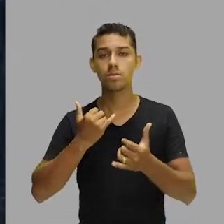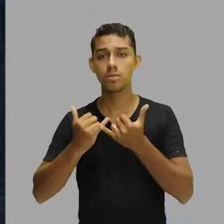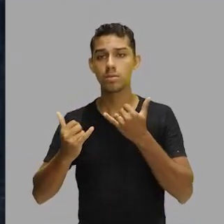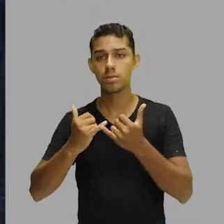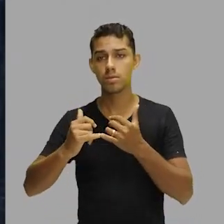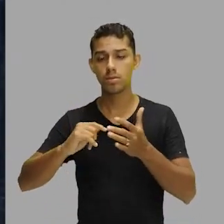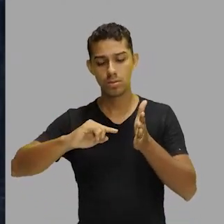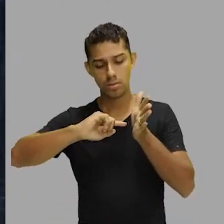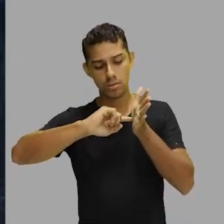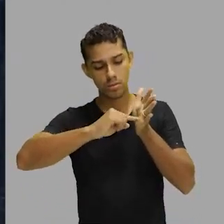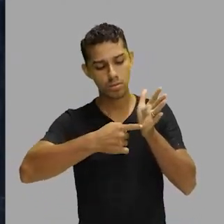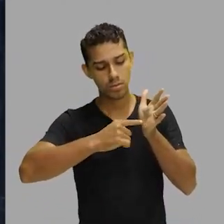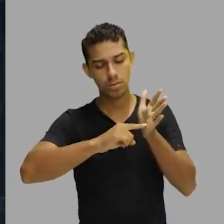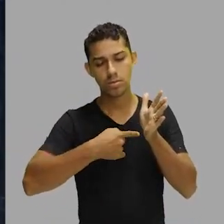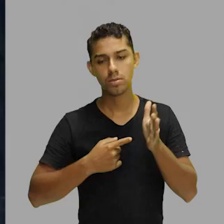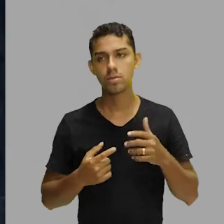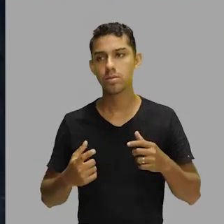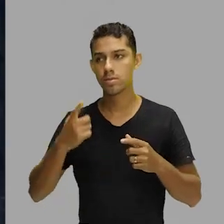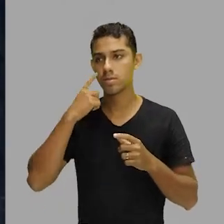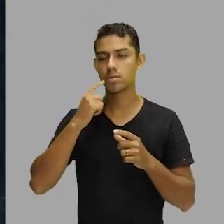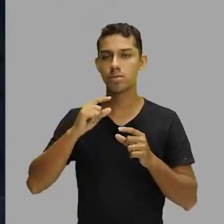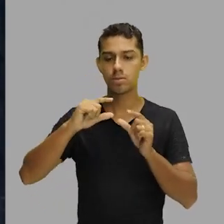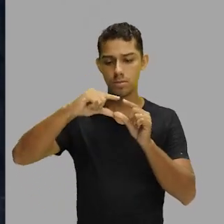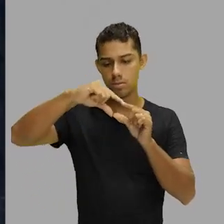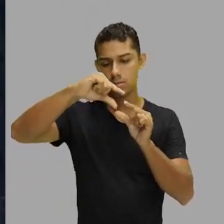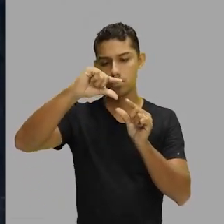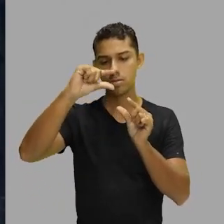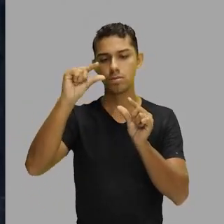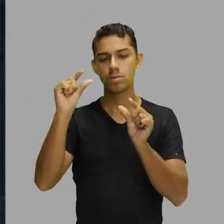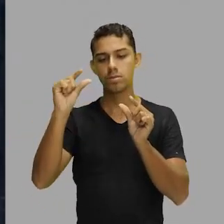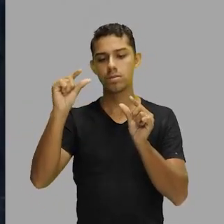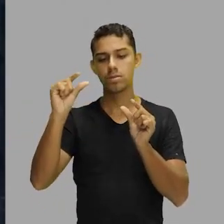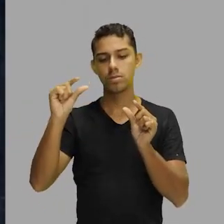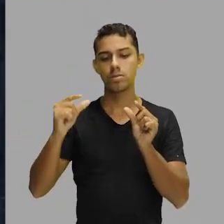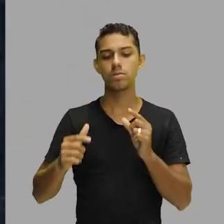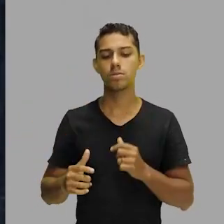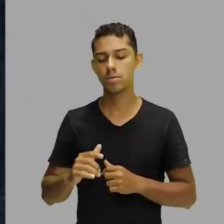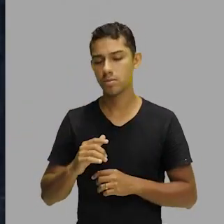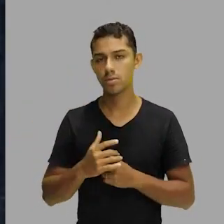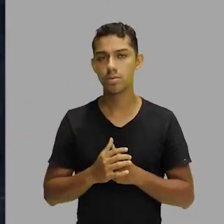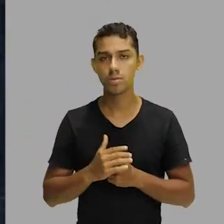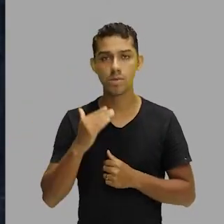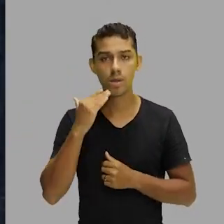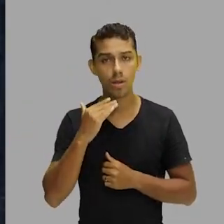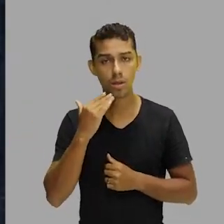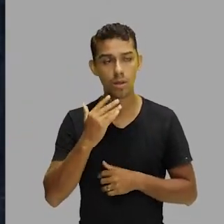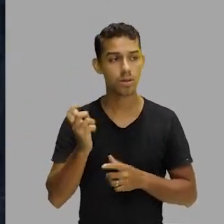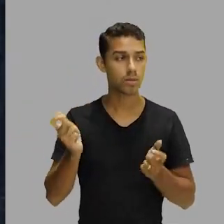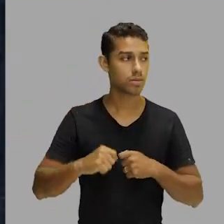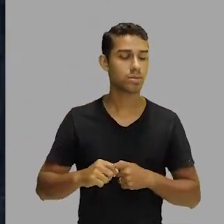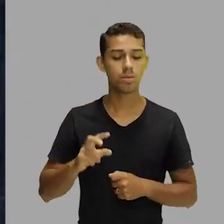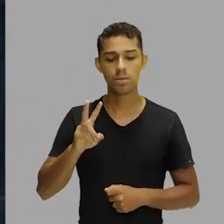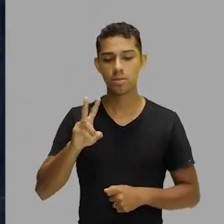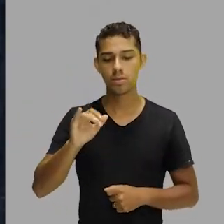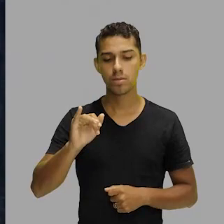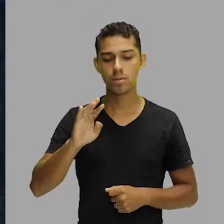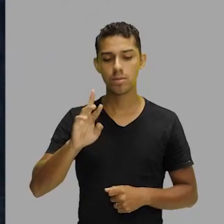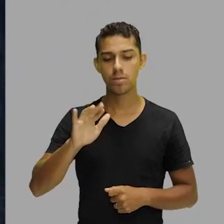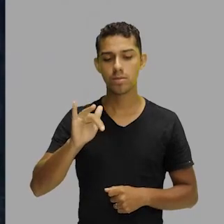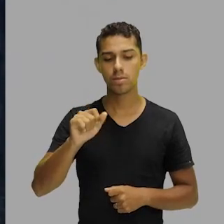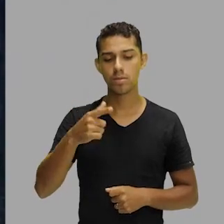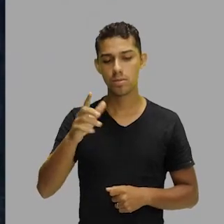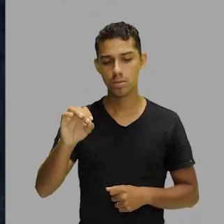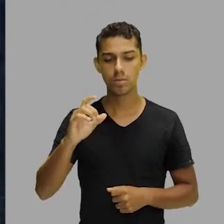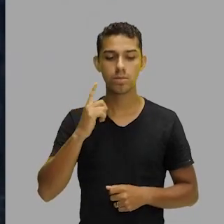olhar para o formato de bacilo, só que um pouco torto, ok? Então, formato de vírgula, vibrião. Além de